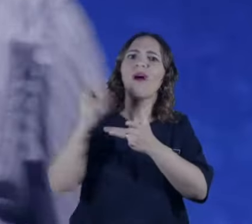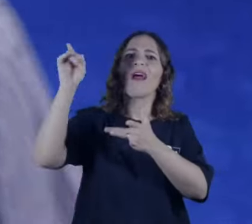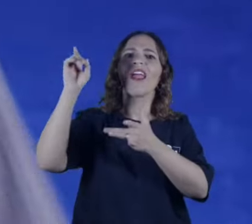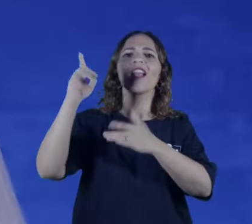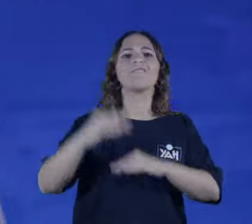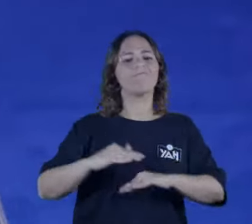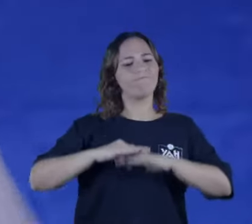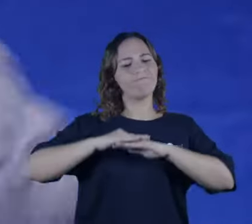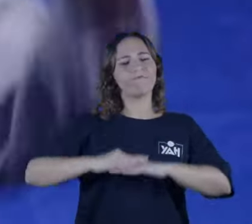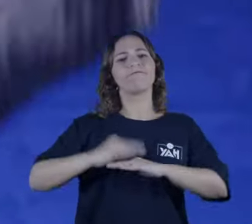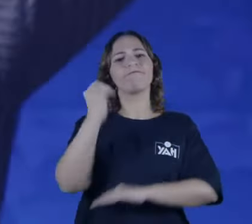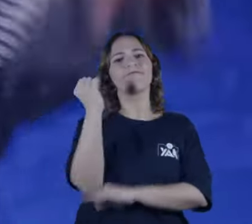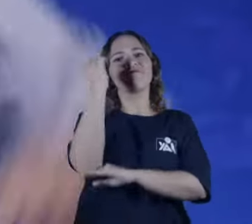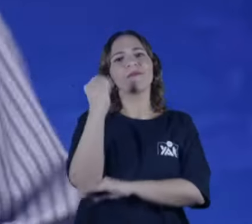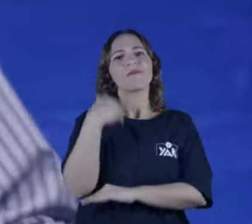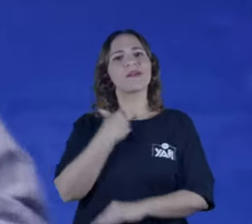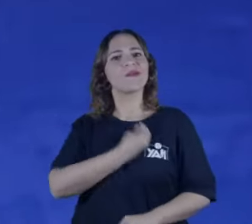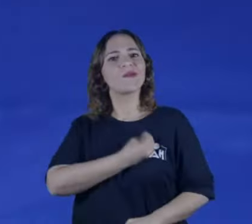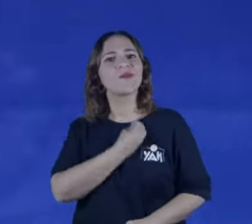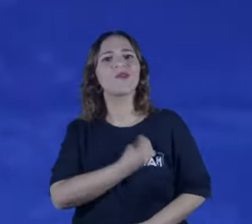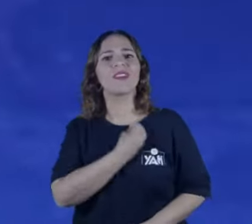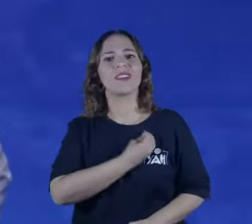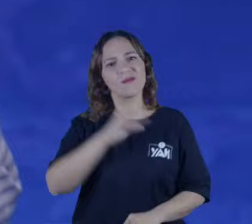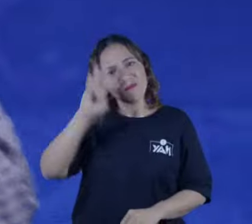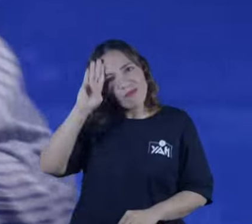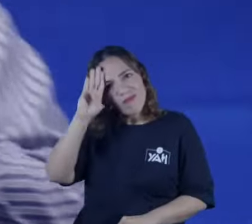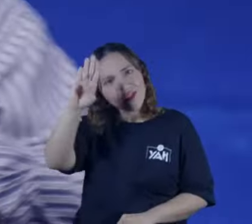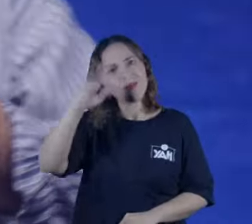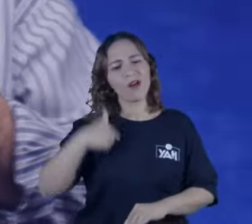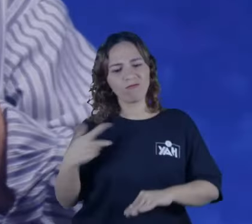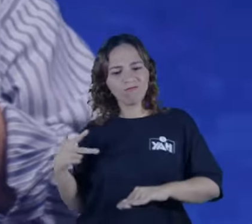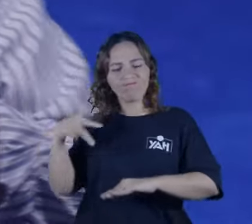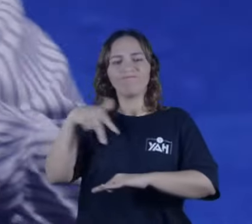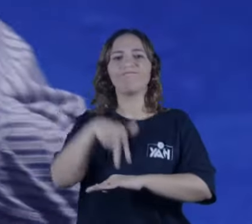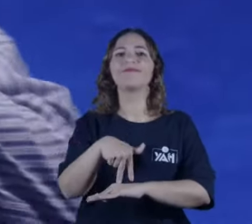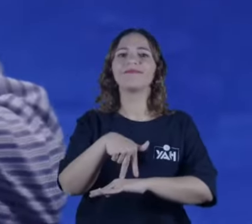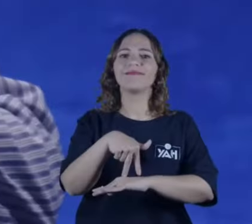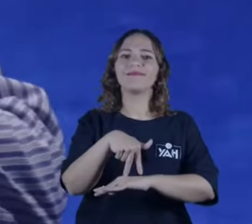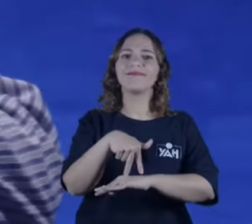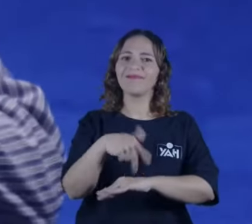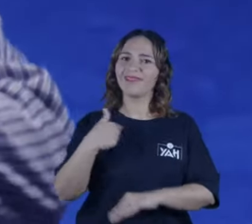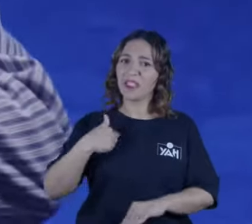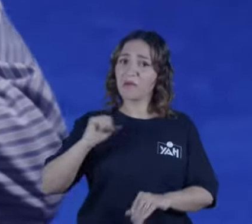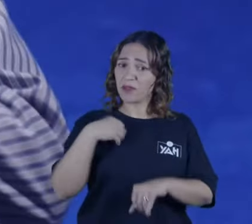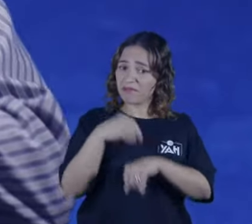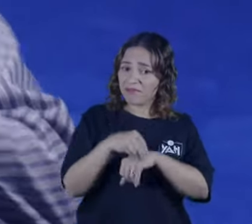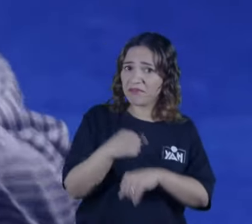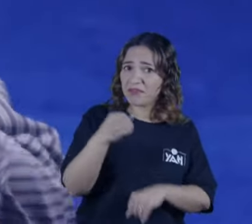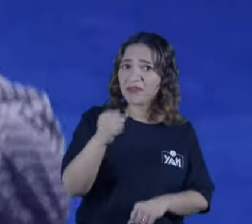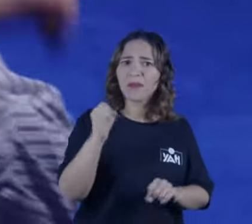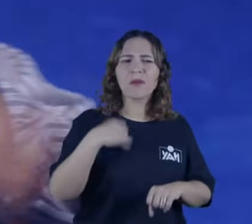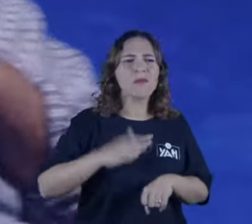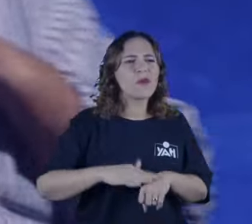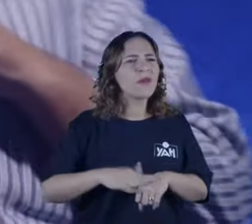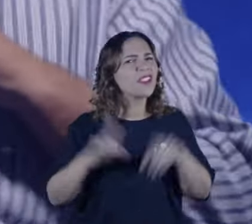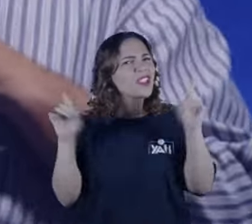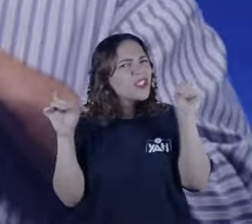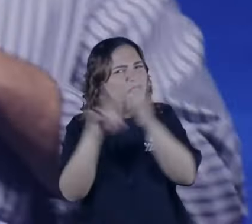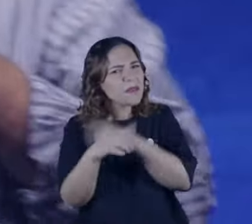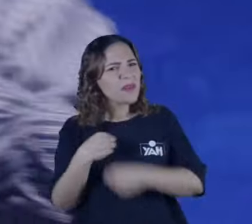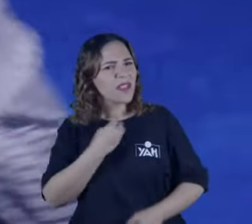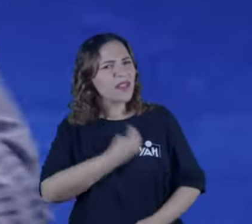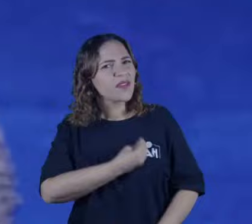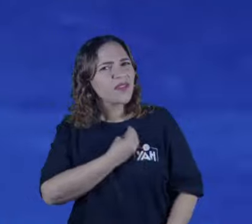angular, Ele é a minha fundação. E eu posso dizer para vocês que os momentos mais difíceis da minha